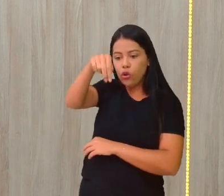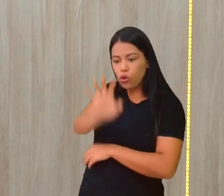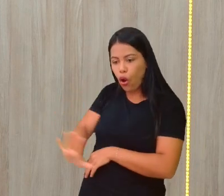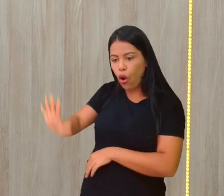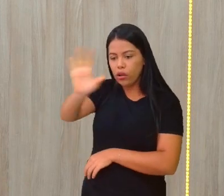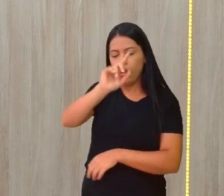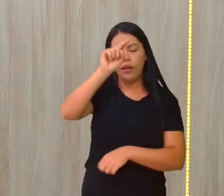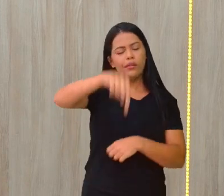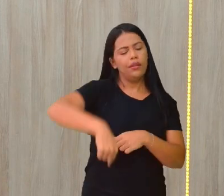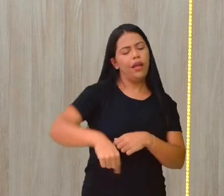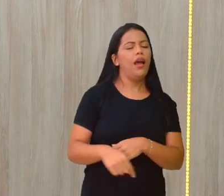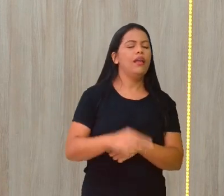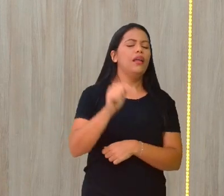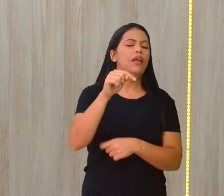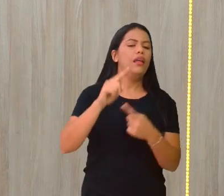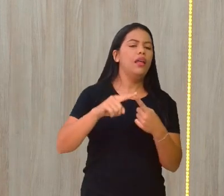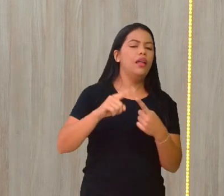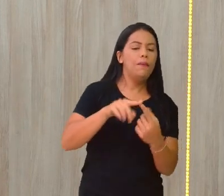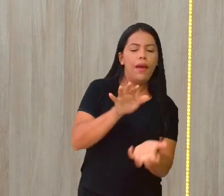da Mata,